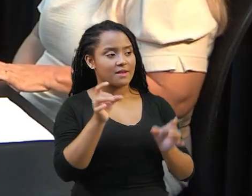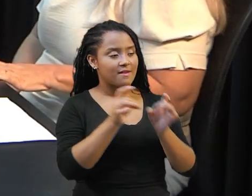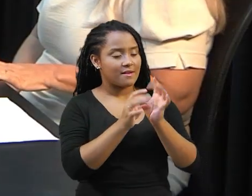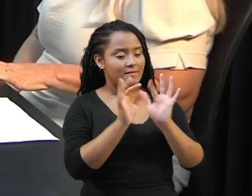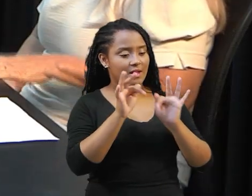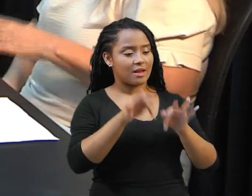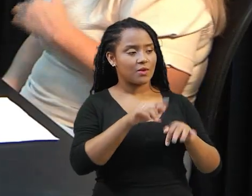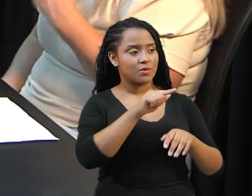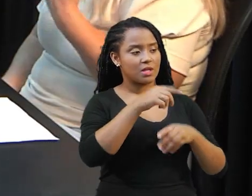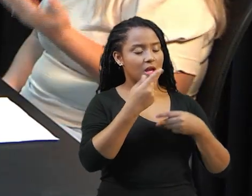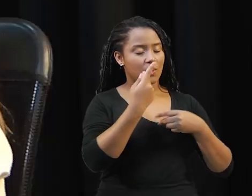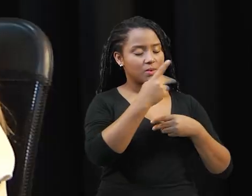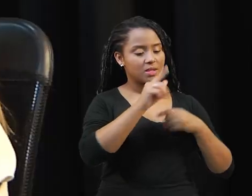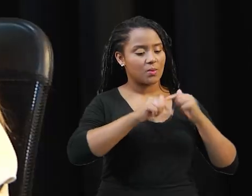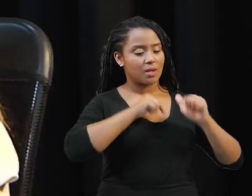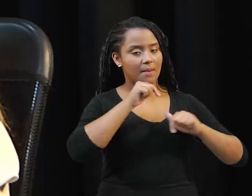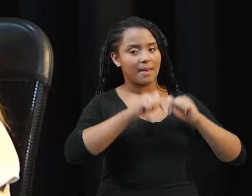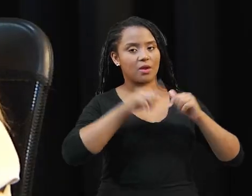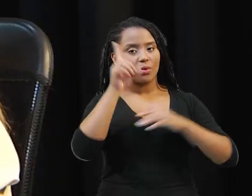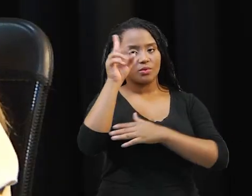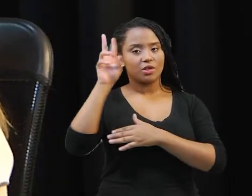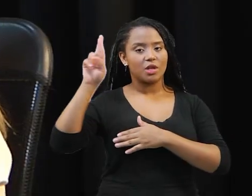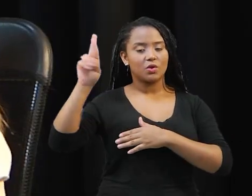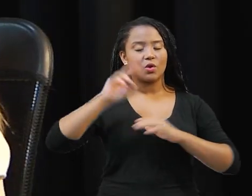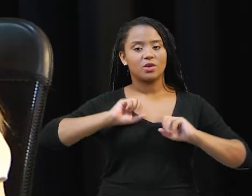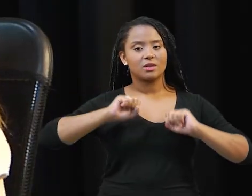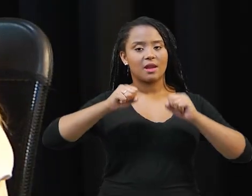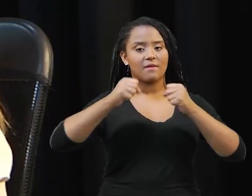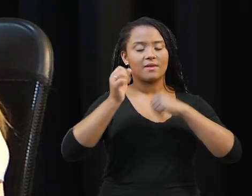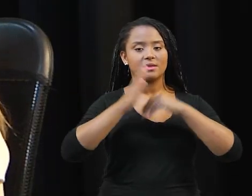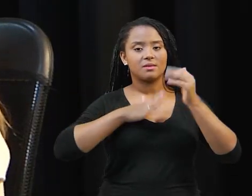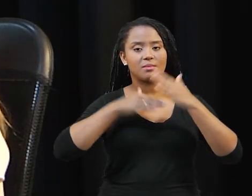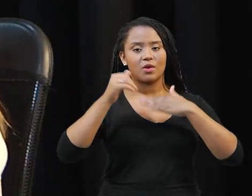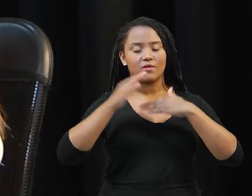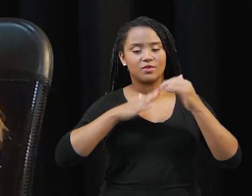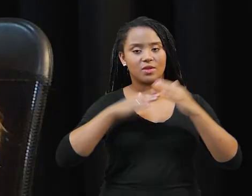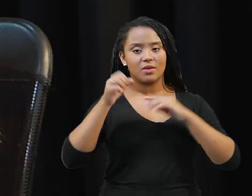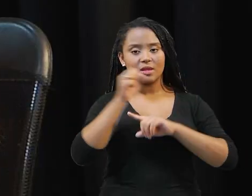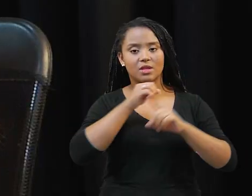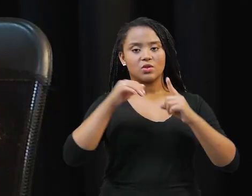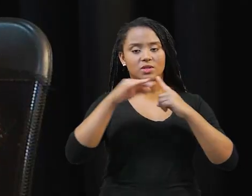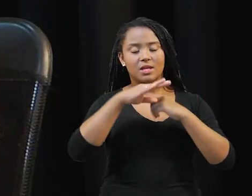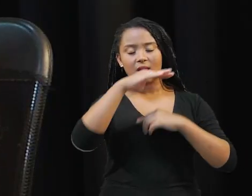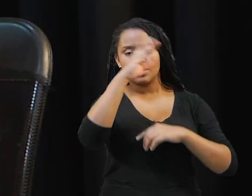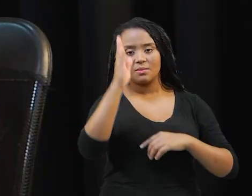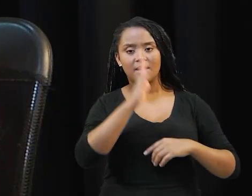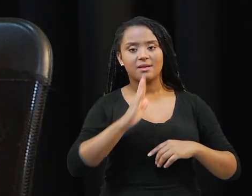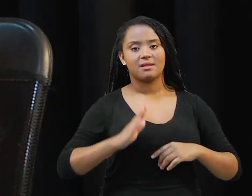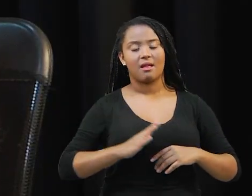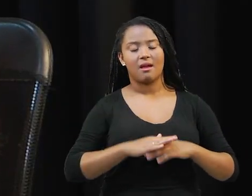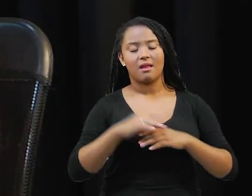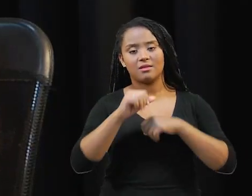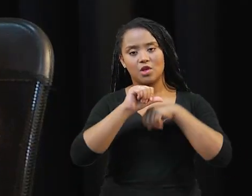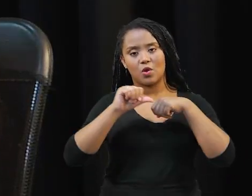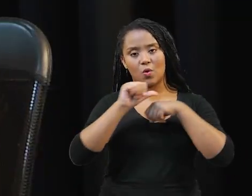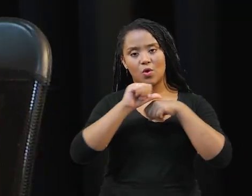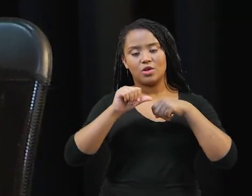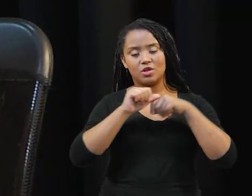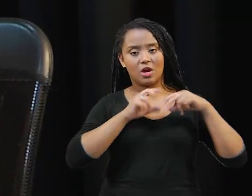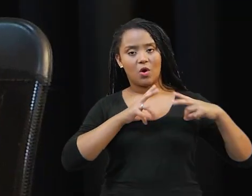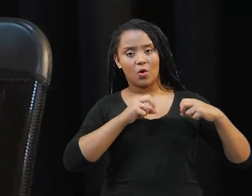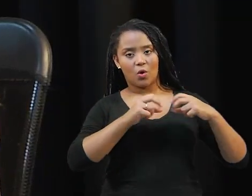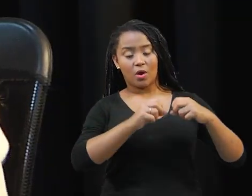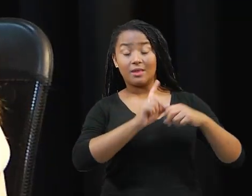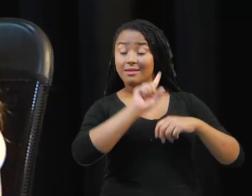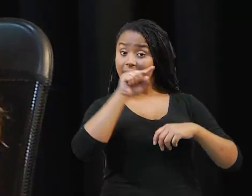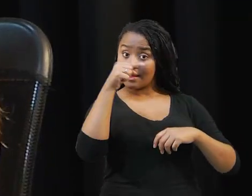agora, o senhor encerrou a sua atuação como diretor de defesa profissional da Sociedade